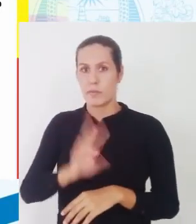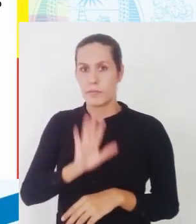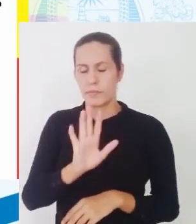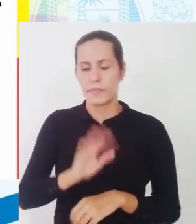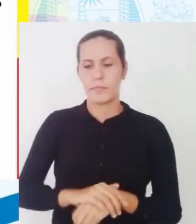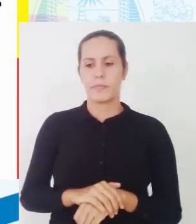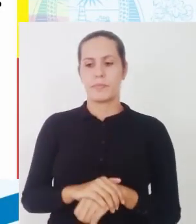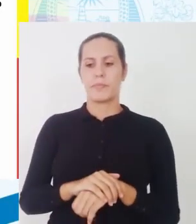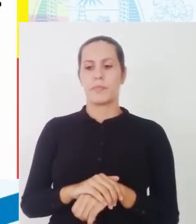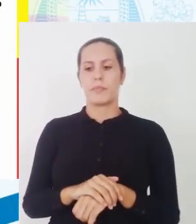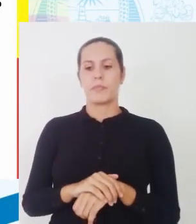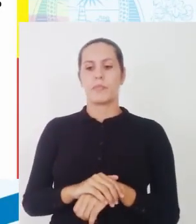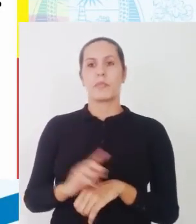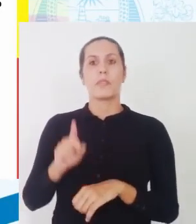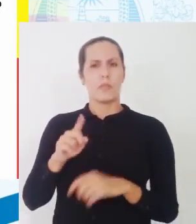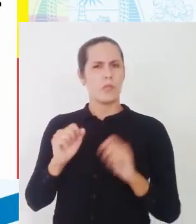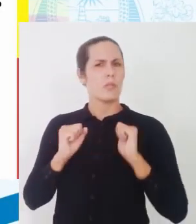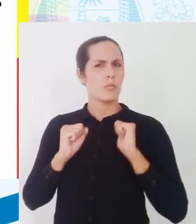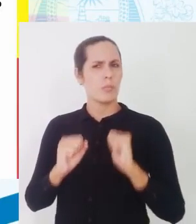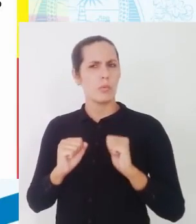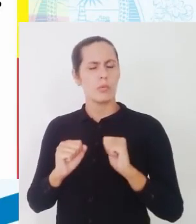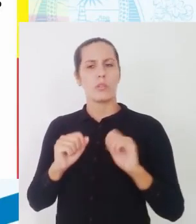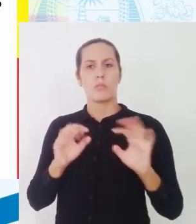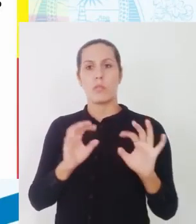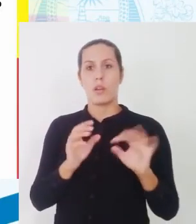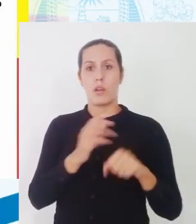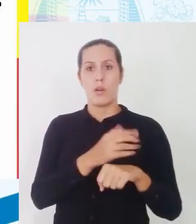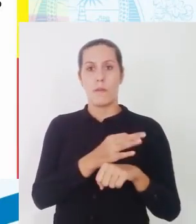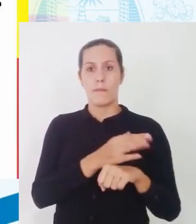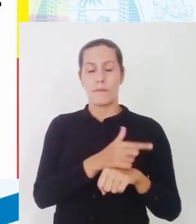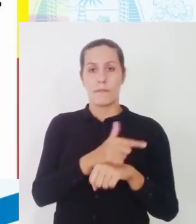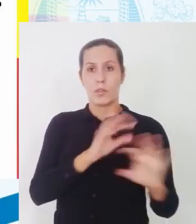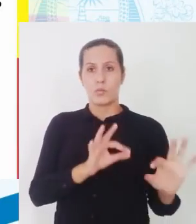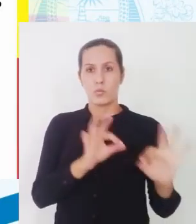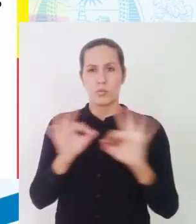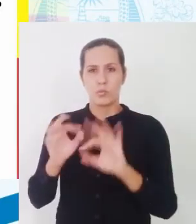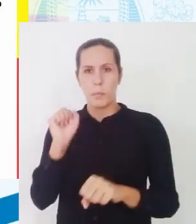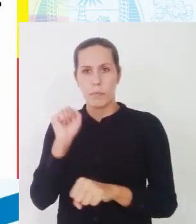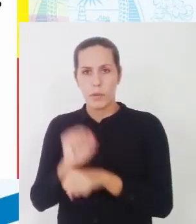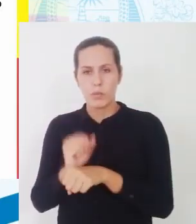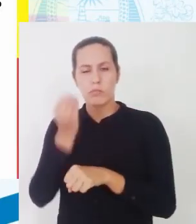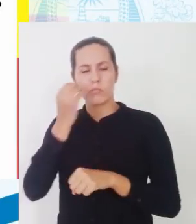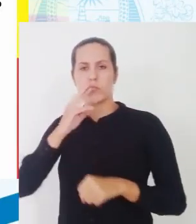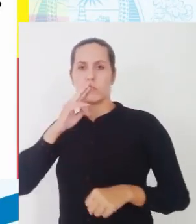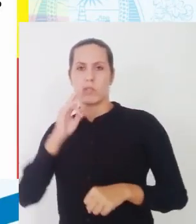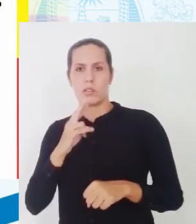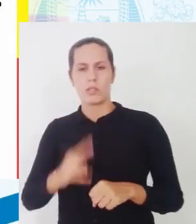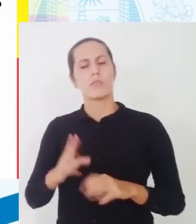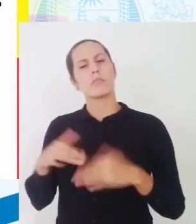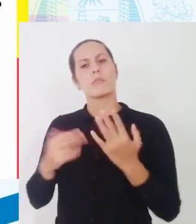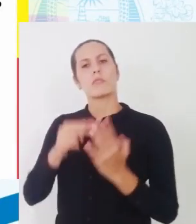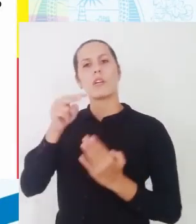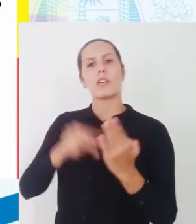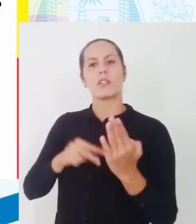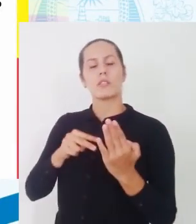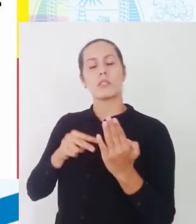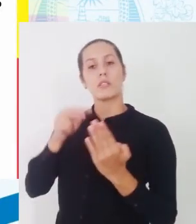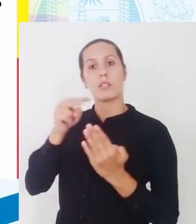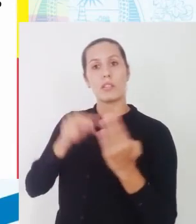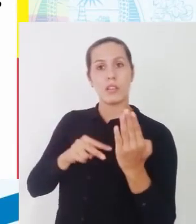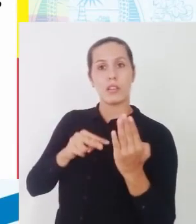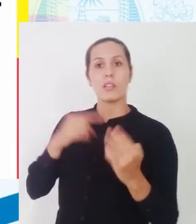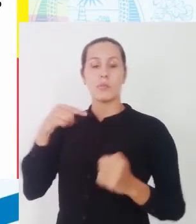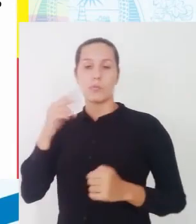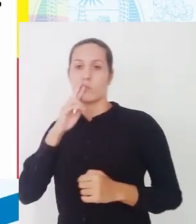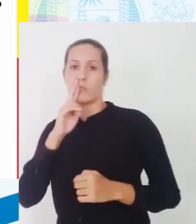gente viu, certo? Se você puder, dá uma pausa no vídeo e tentar responder as questões sozinho. Se não, a gente vai ler juntos e eu já vou